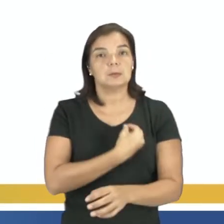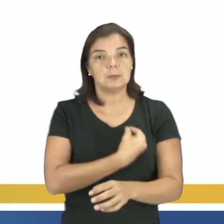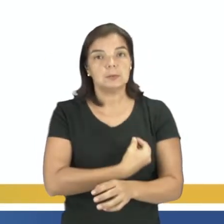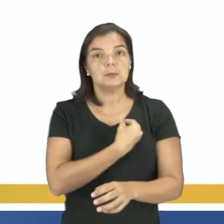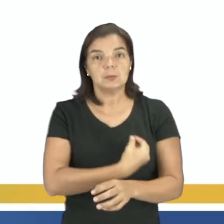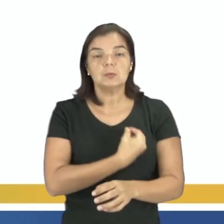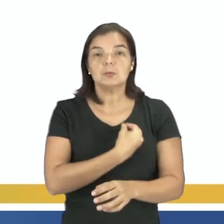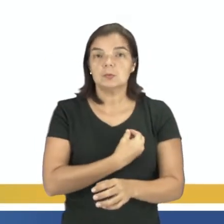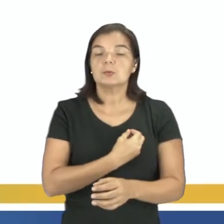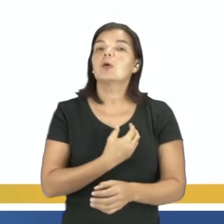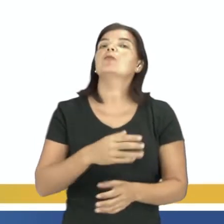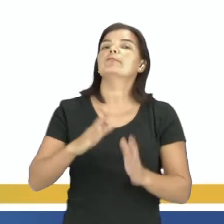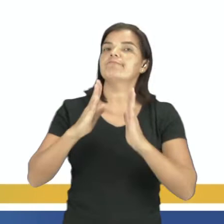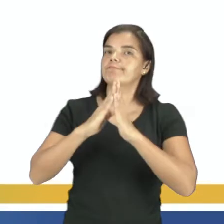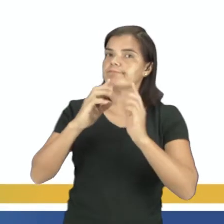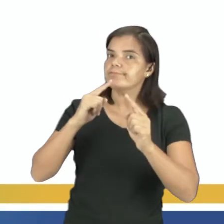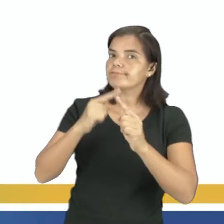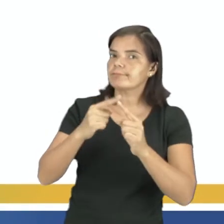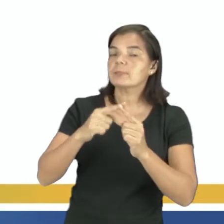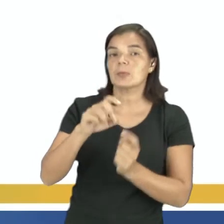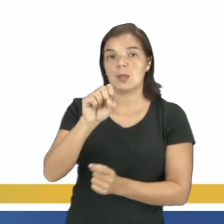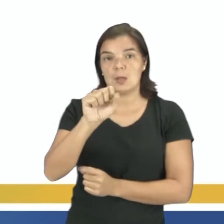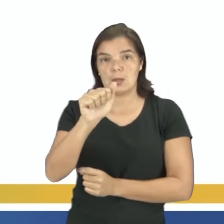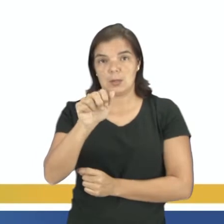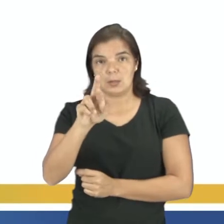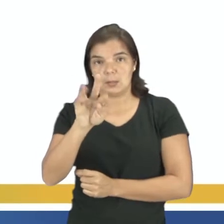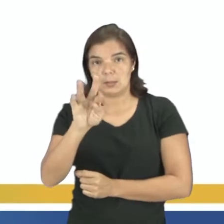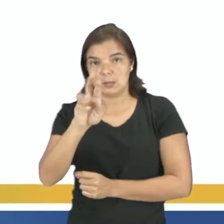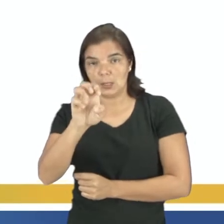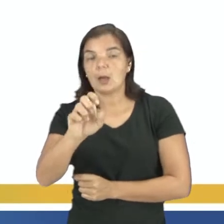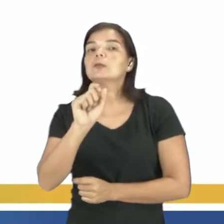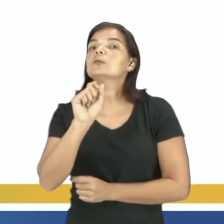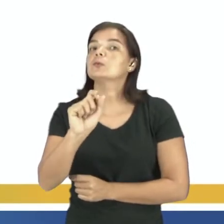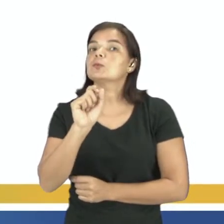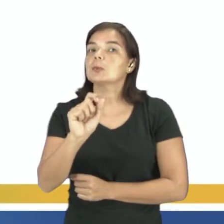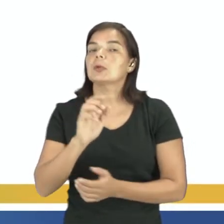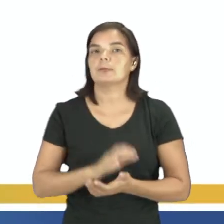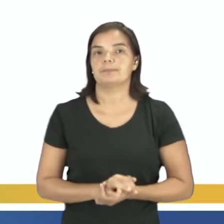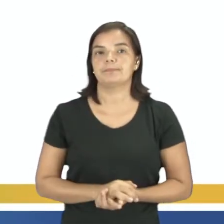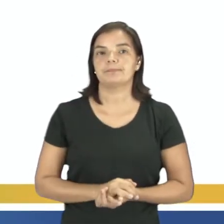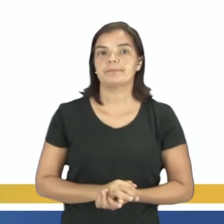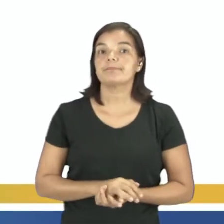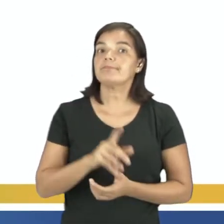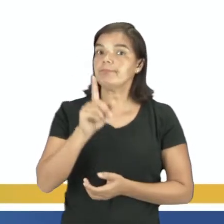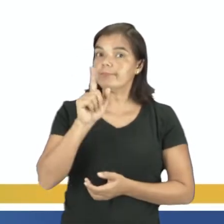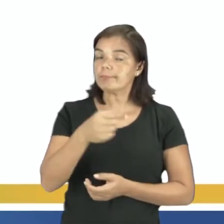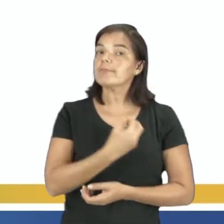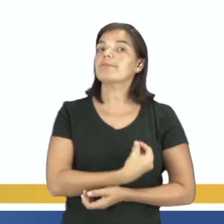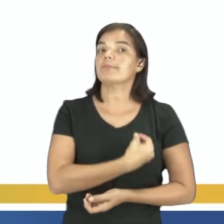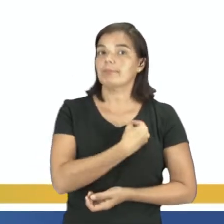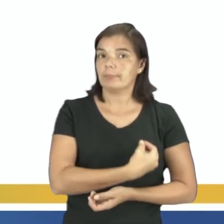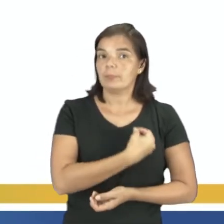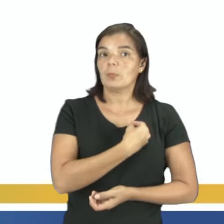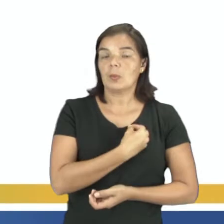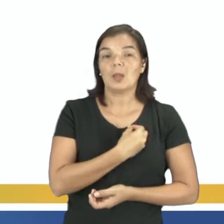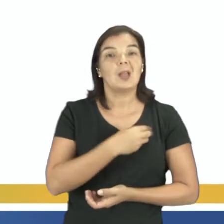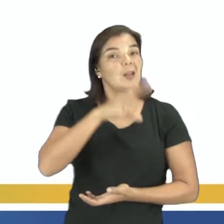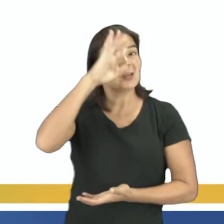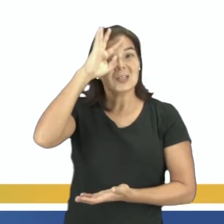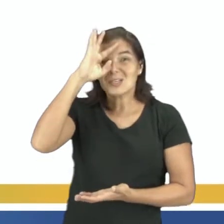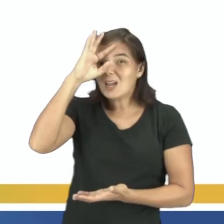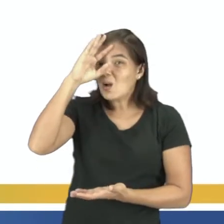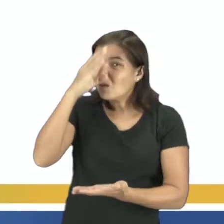existência. É um existencialismo cristão. E o Sartre, gente, ó, voltando aqui. é um existencialismo ateu.